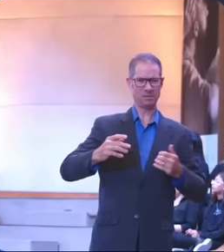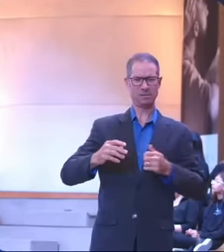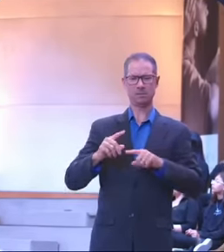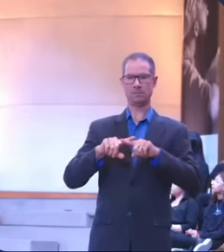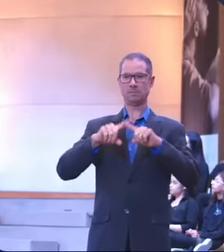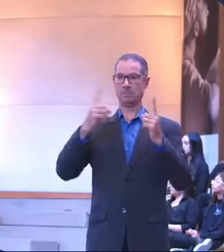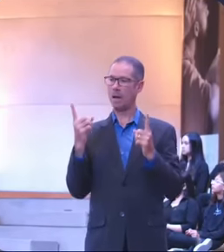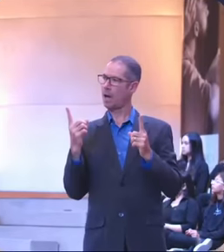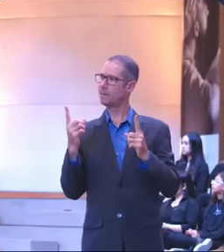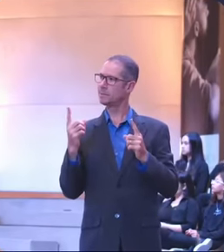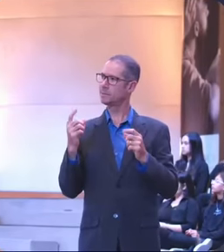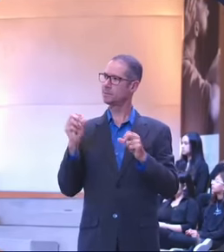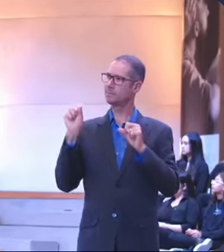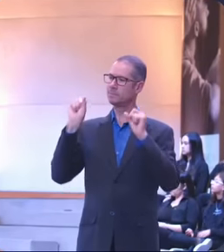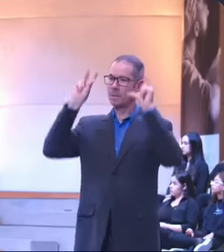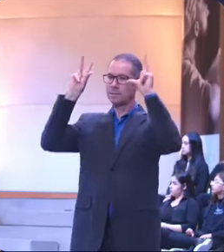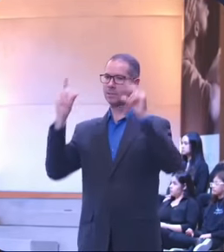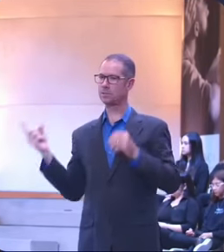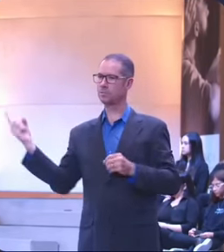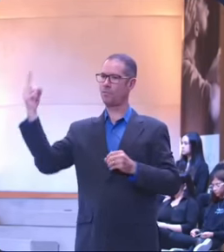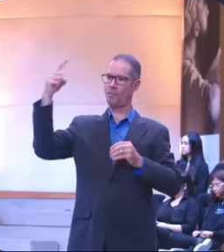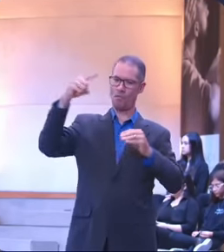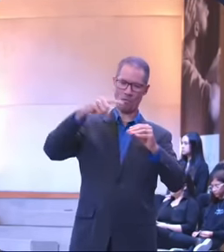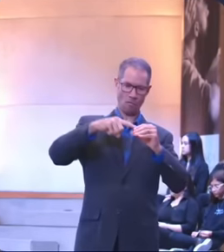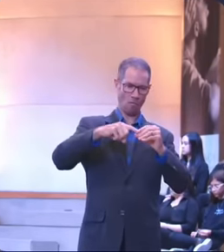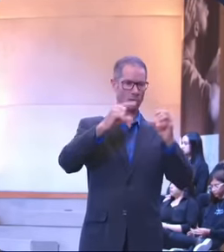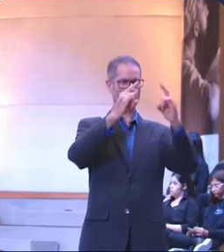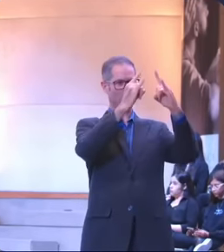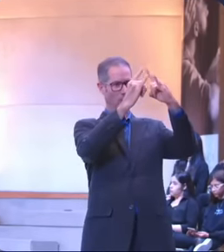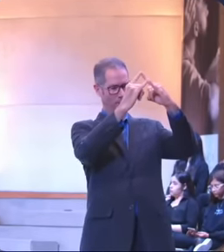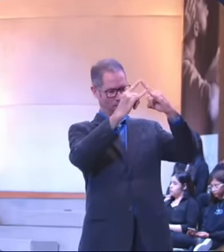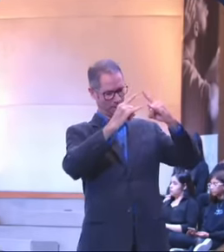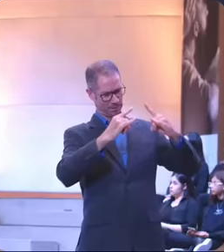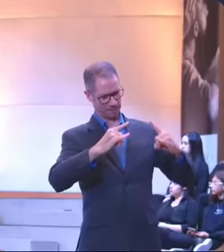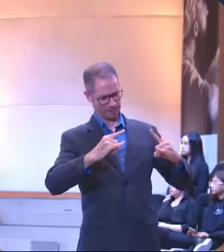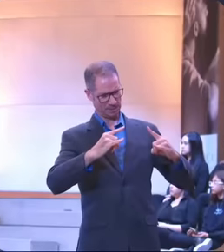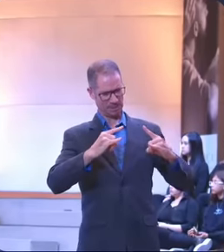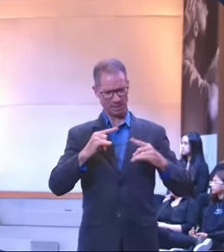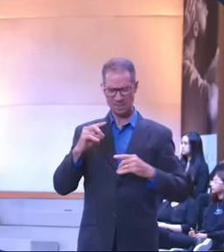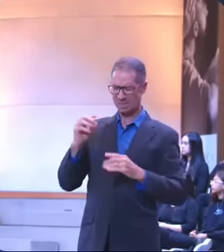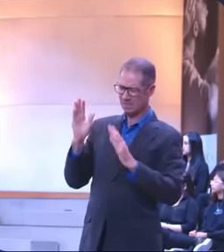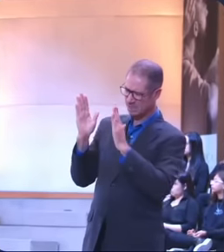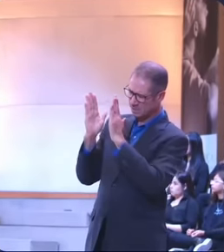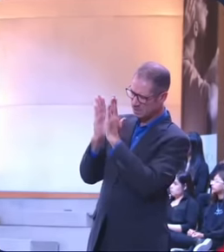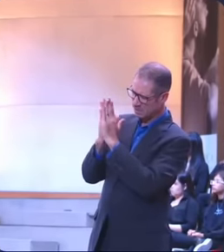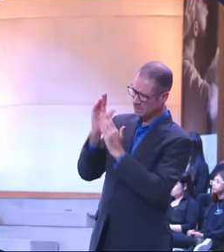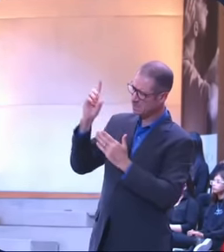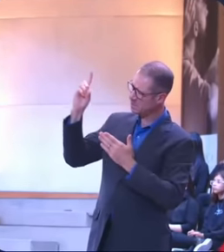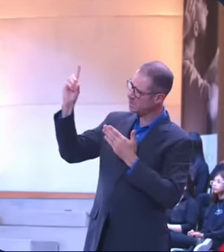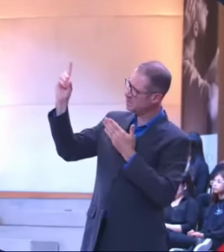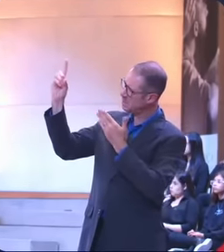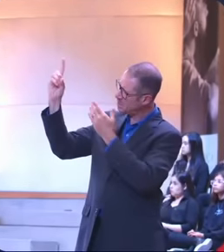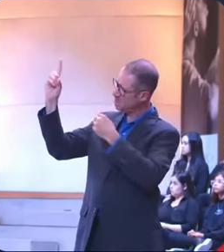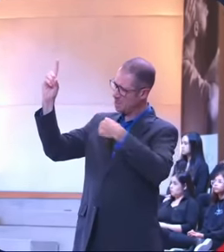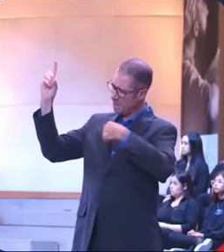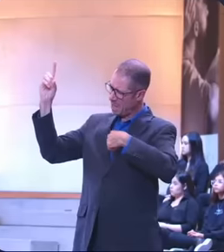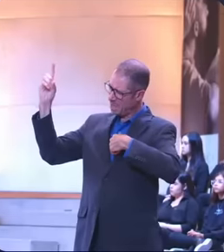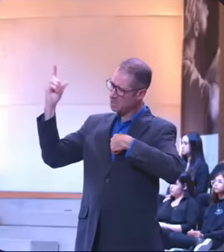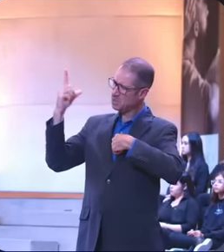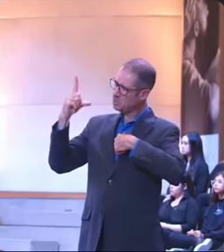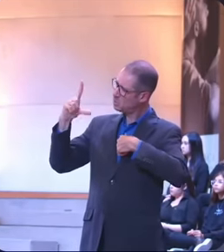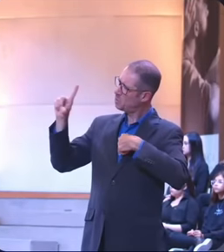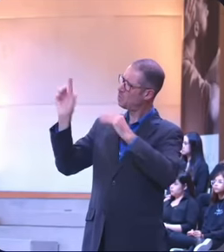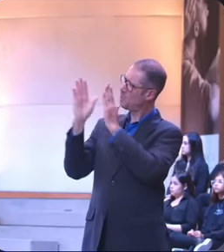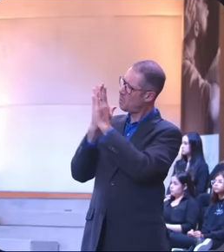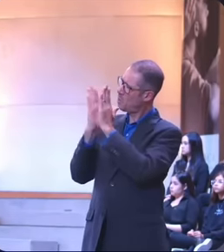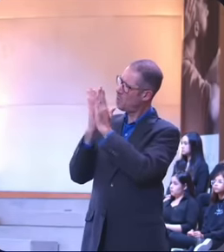Mas ele volta para a tenda outra vez, e lá na tenda ele diz assim: Deus, eu estou aqui de novo para orar